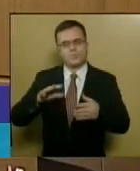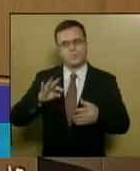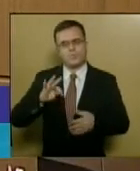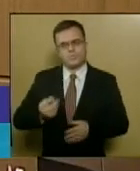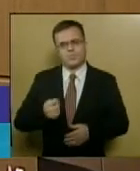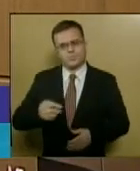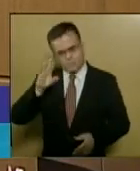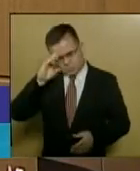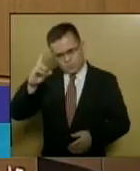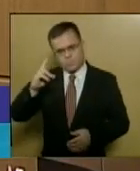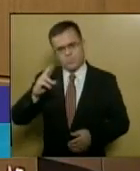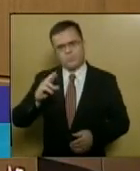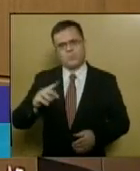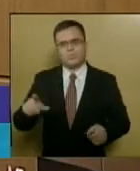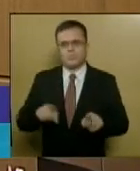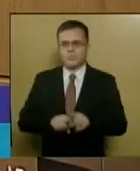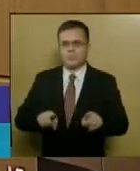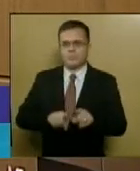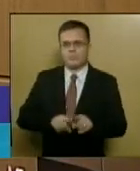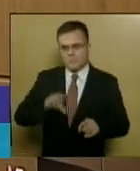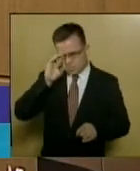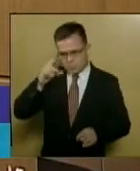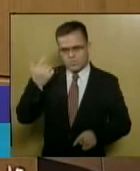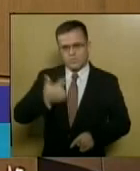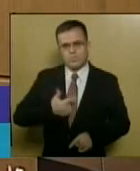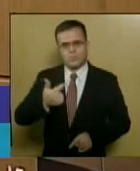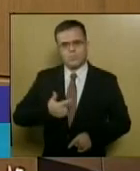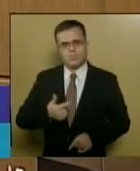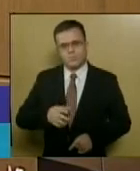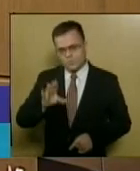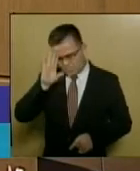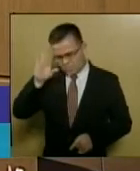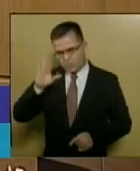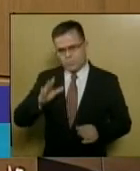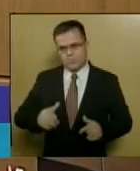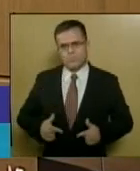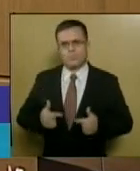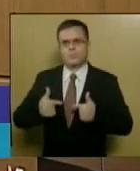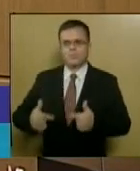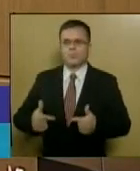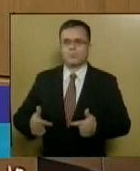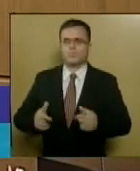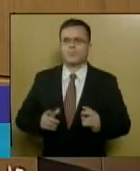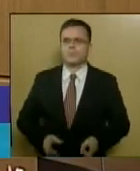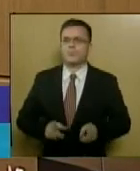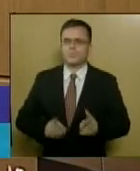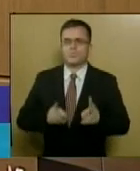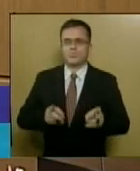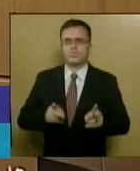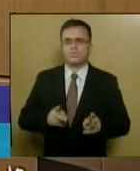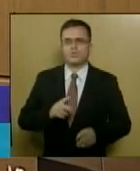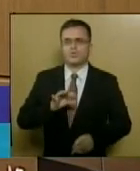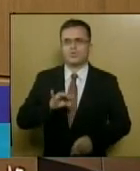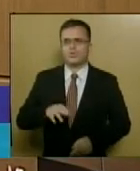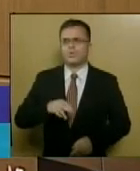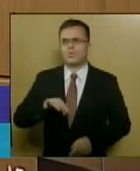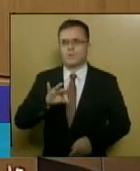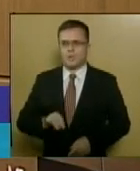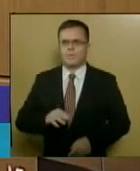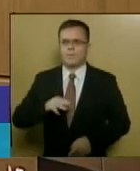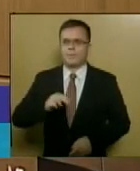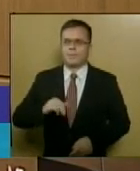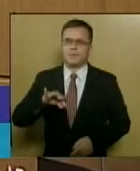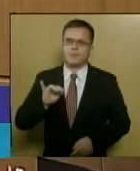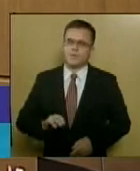chefe e do contra-chefe, as principais batalhas, Passo da Pátria, Tuiuti, Humaitá